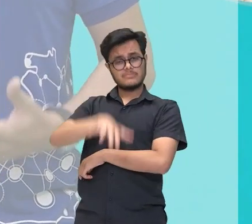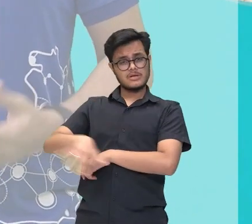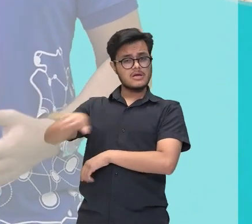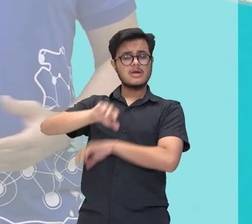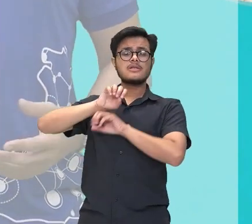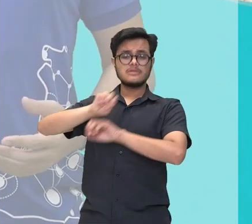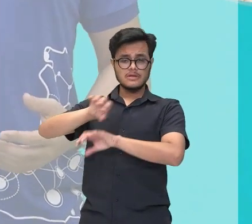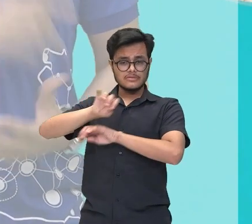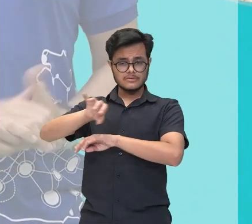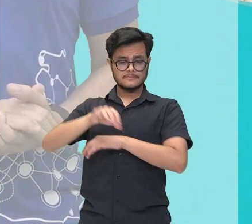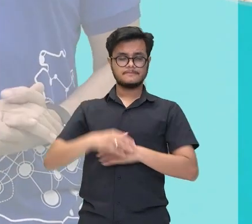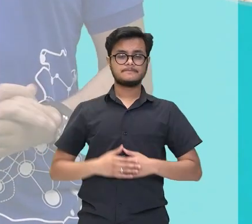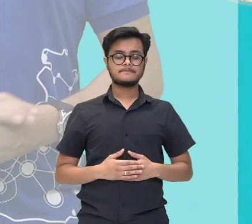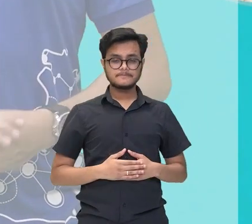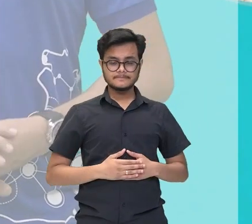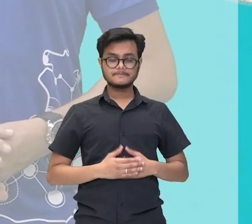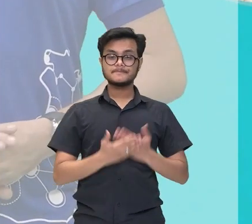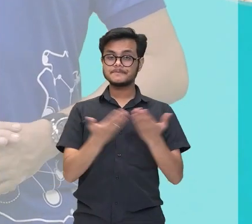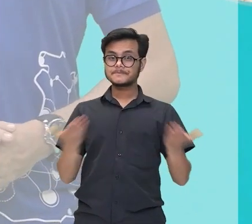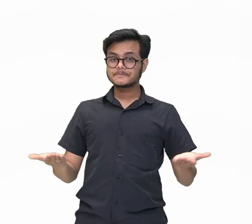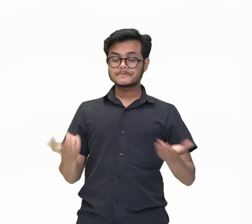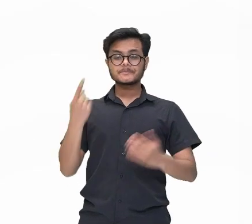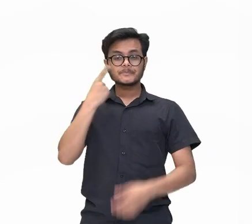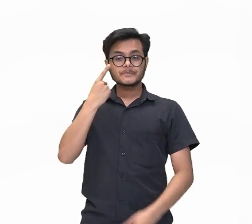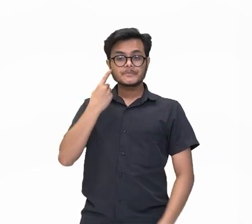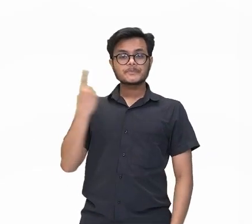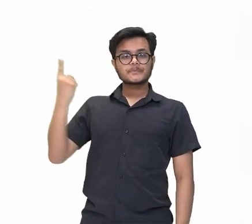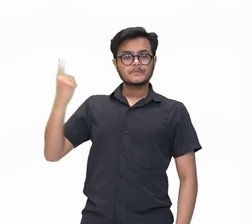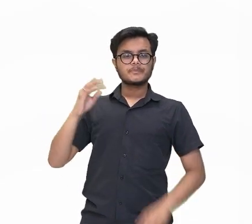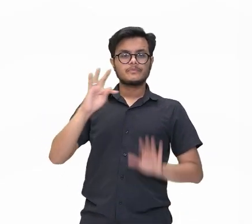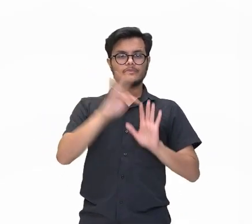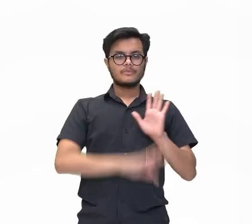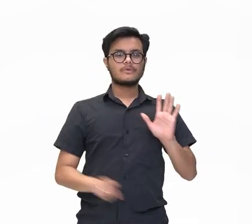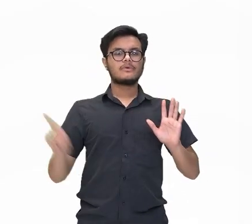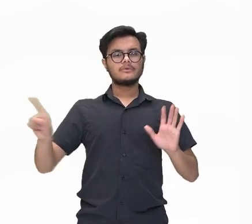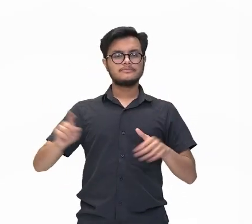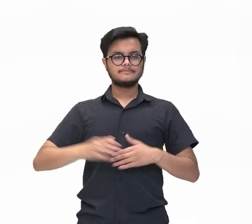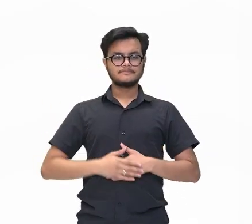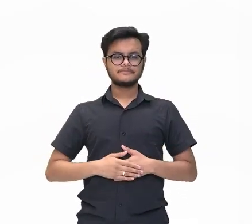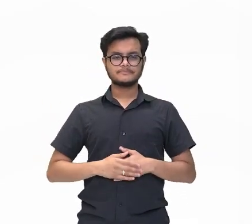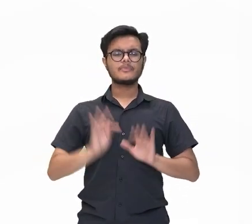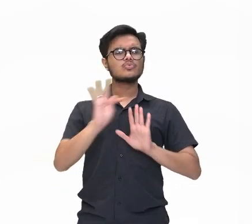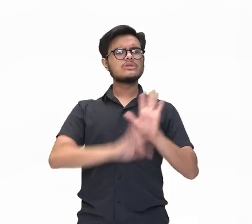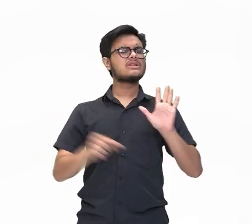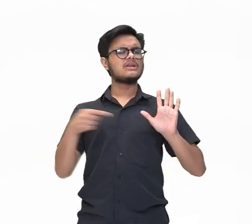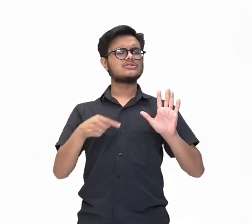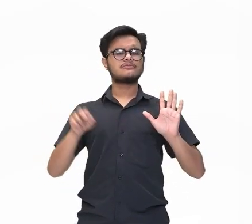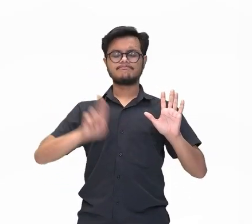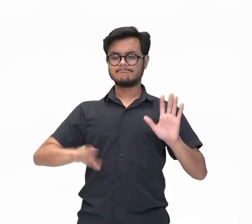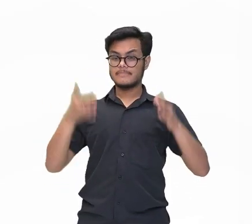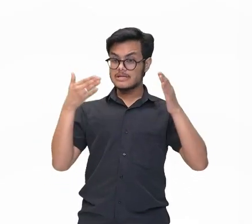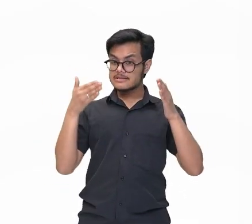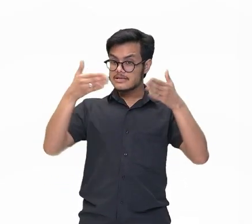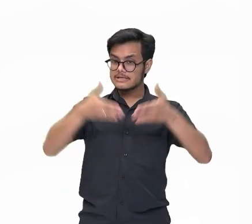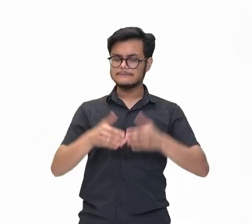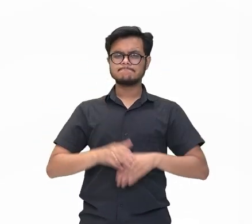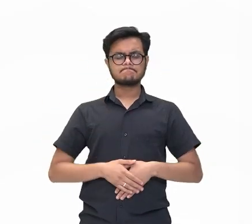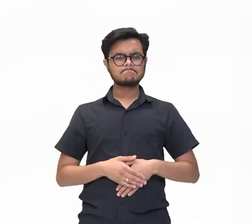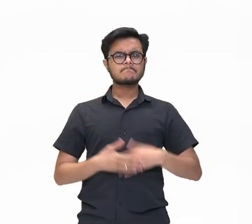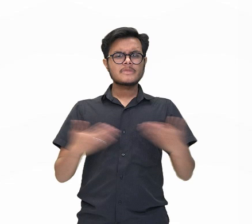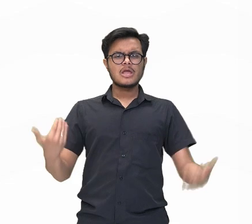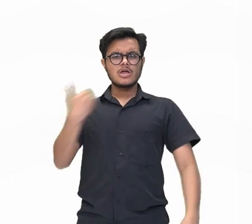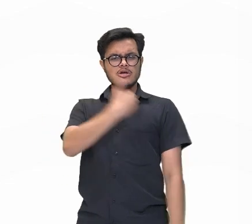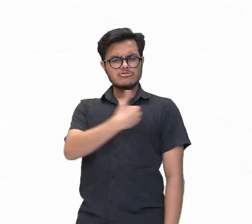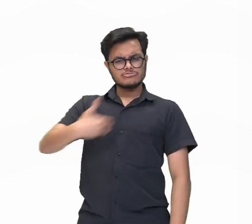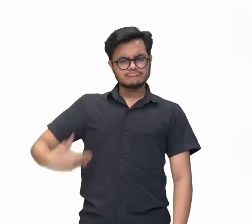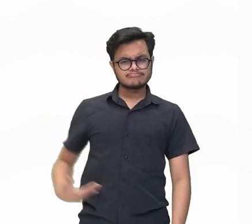educação, certo? Vamos ver então agora o nosso exemplo aí na cartela. Prestem atenção, se o governo não usar